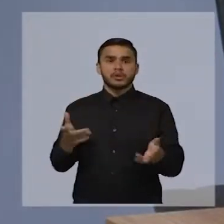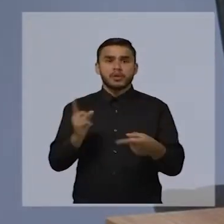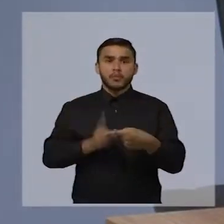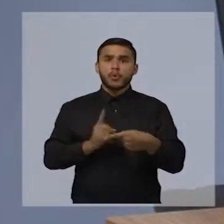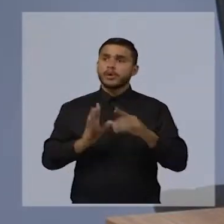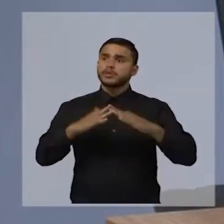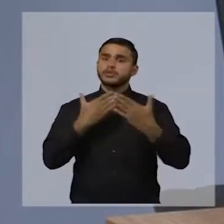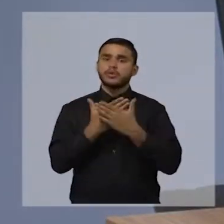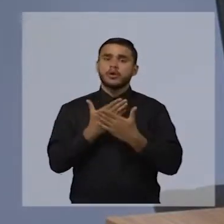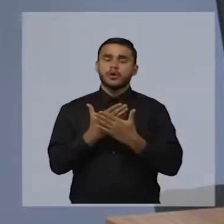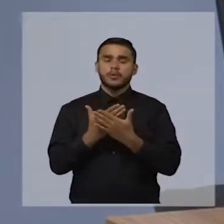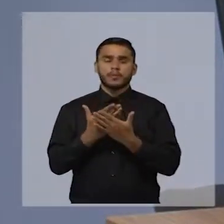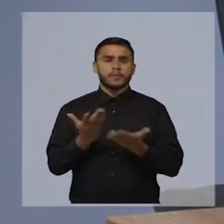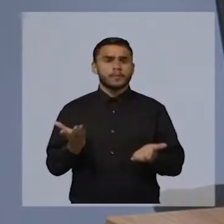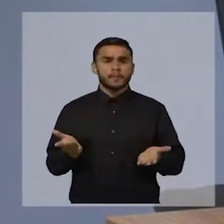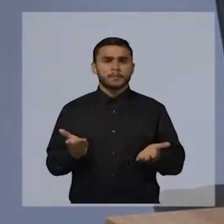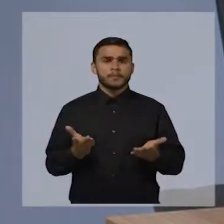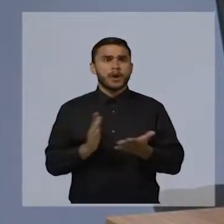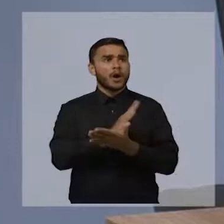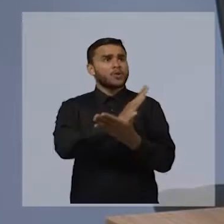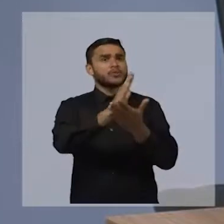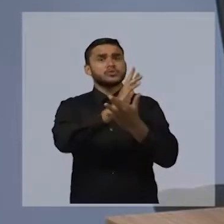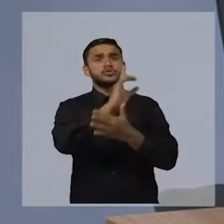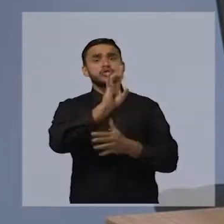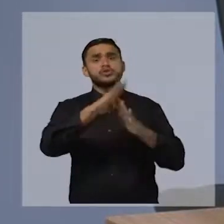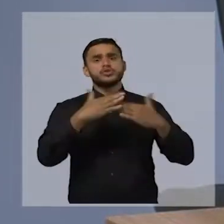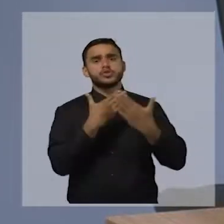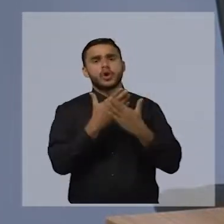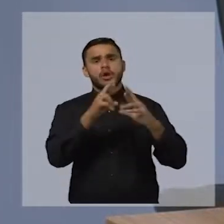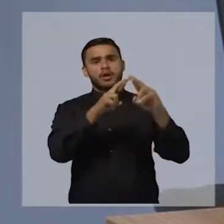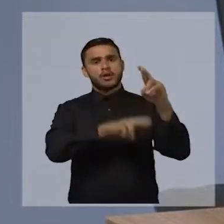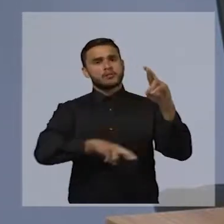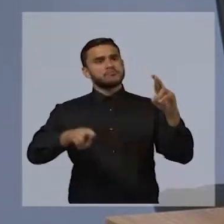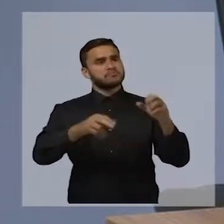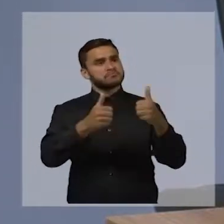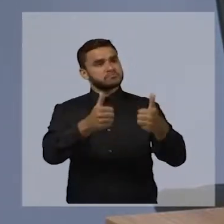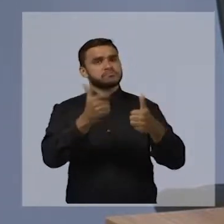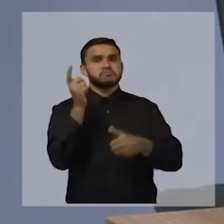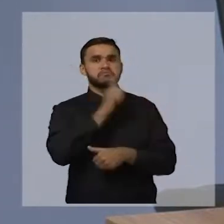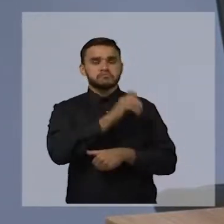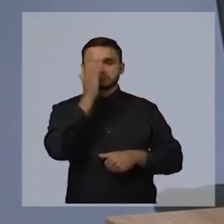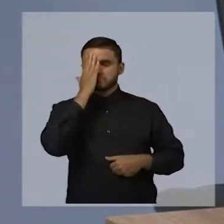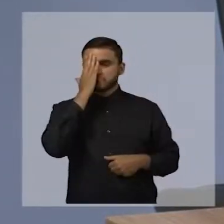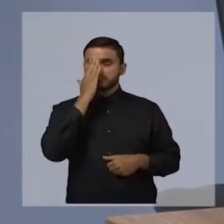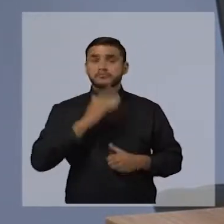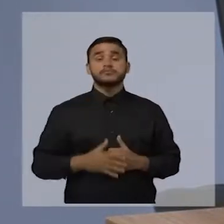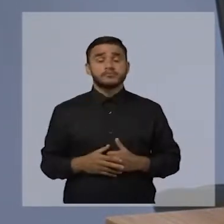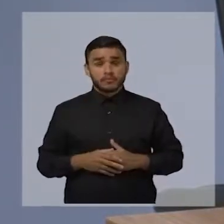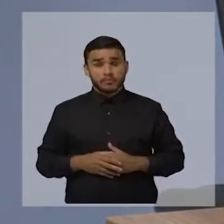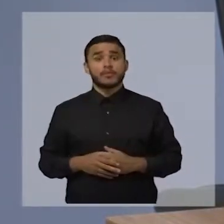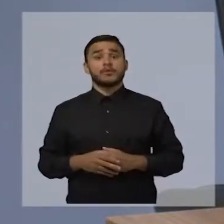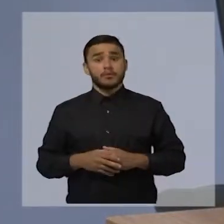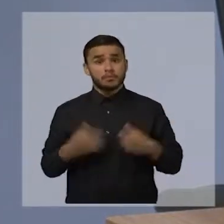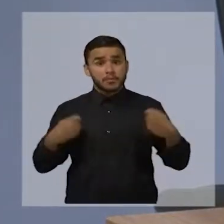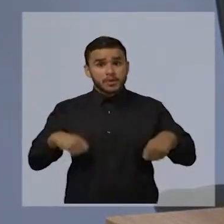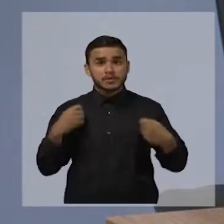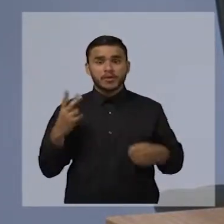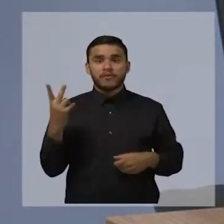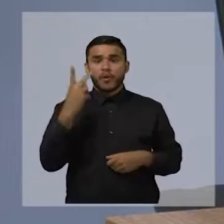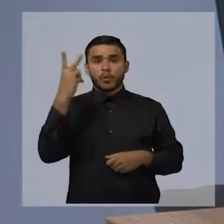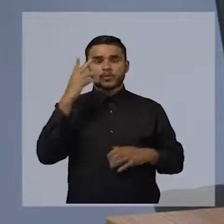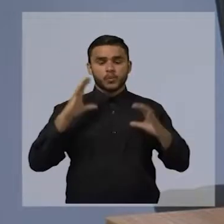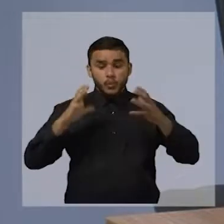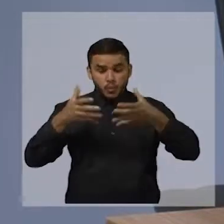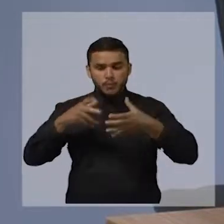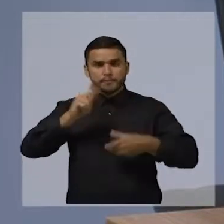principalmente a religiosa. Então precisa valorizar o magistério, que não é